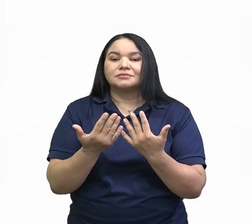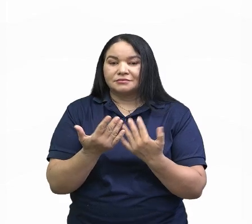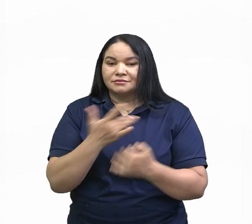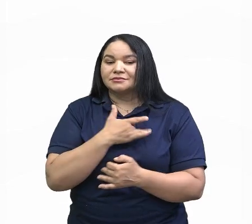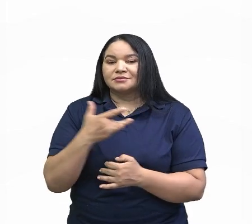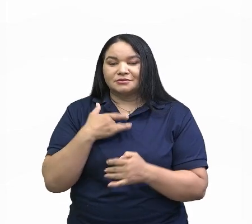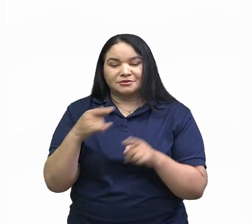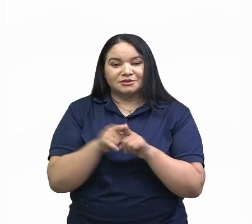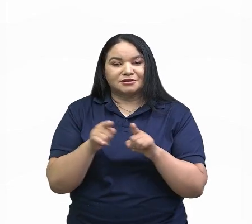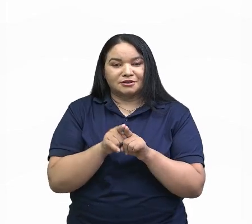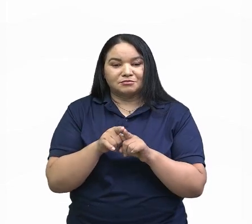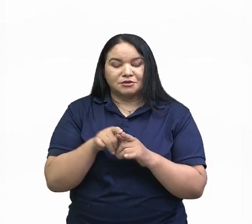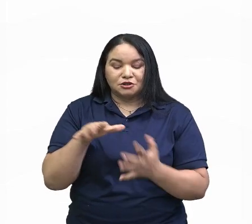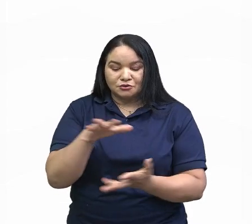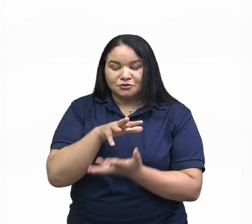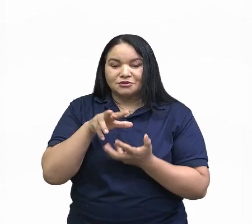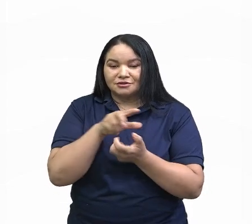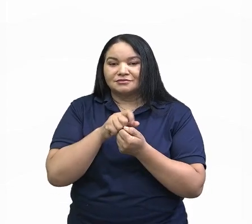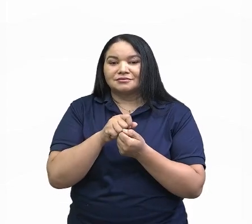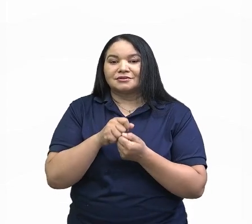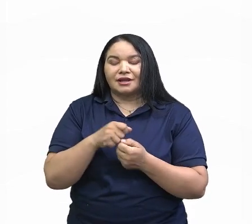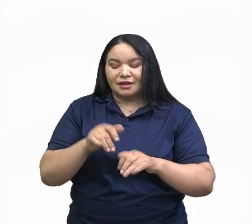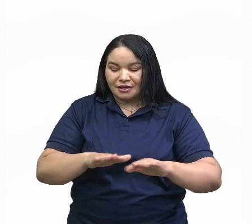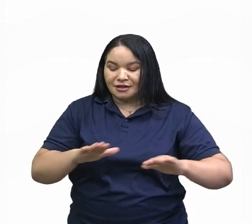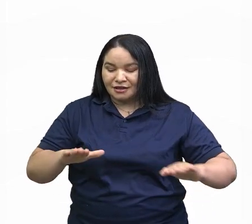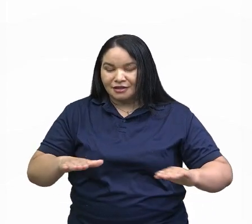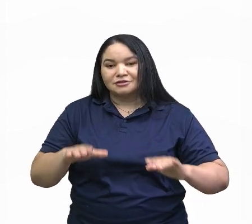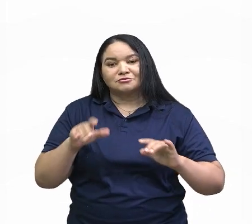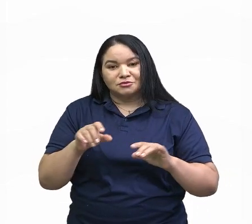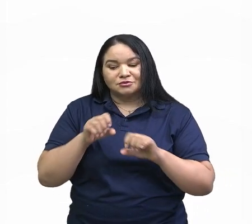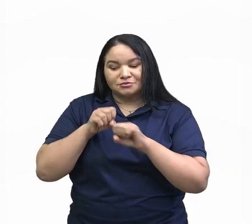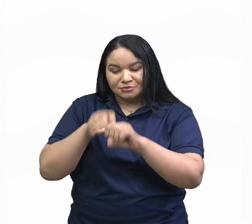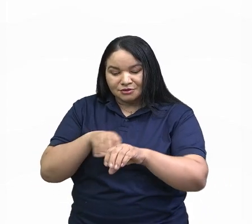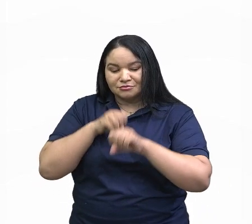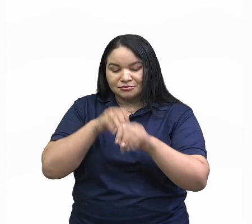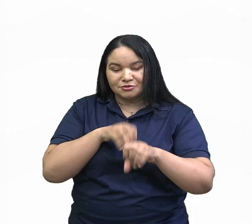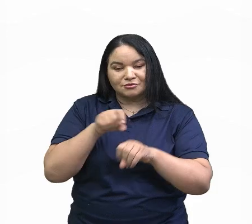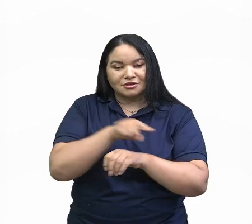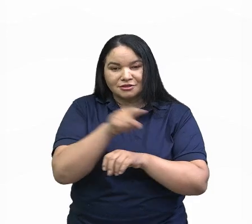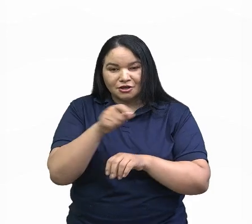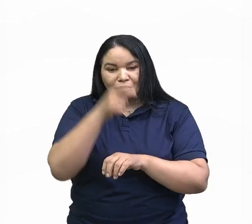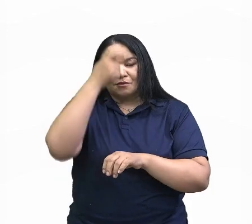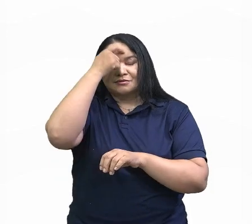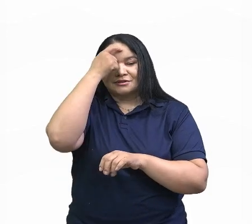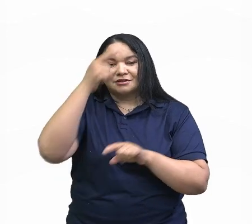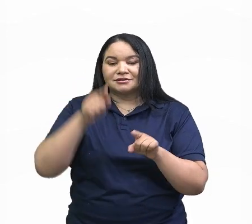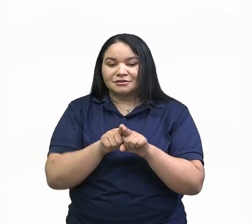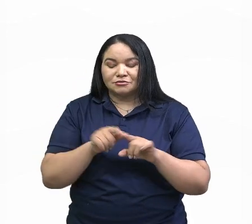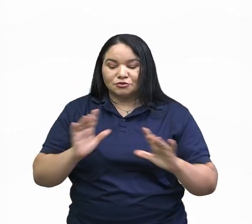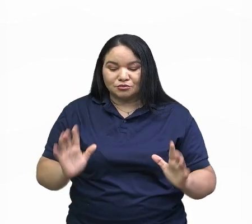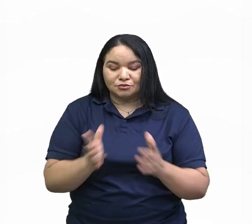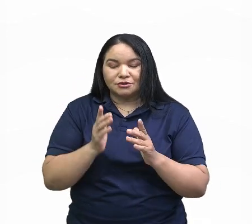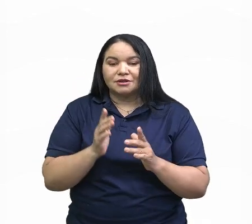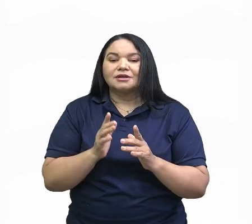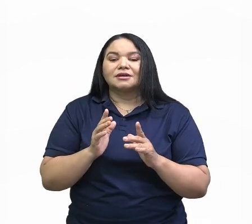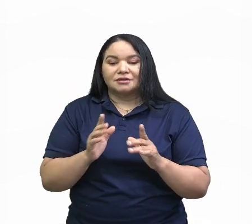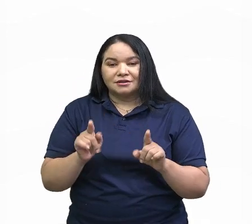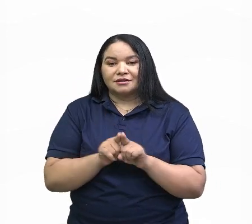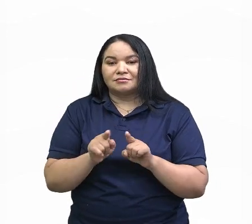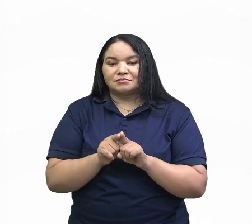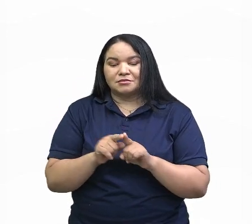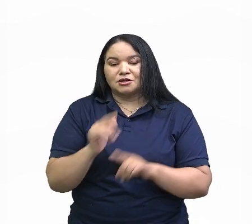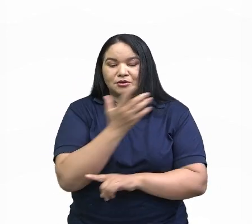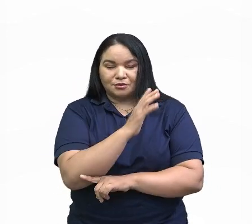desde cedo já é importante ir trabalhando com as crianças ali a importância, né, da conscientização ou da sensibilização ali para as causas